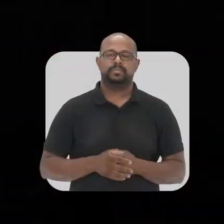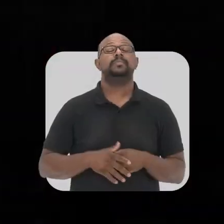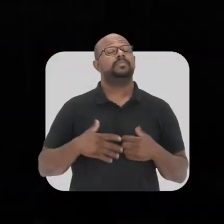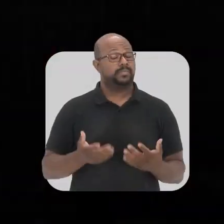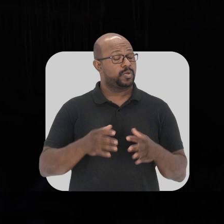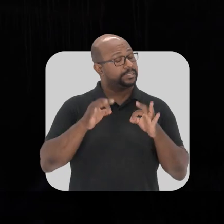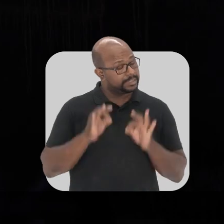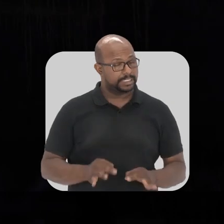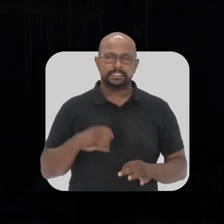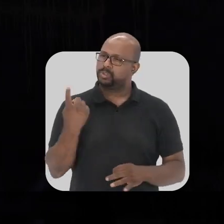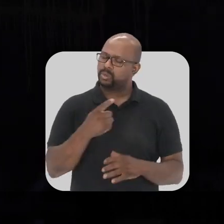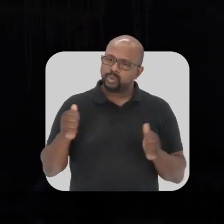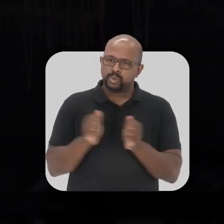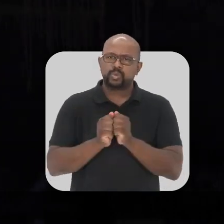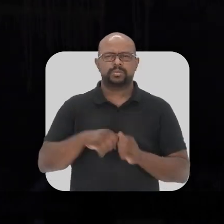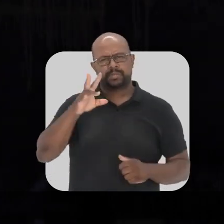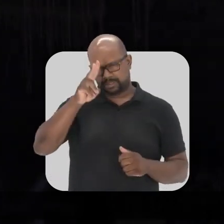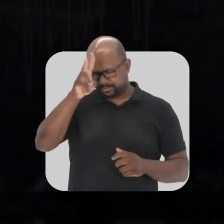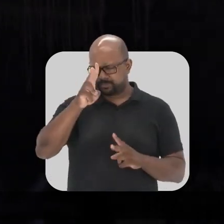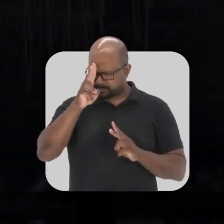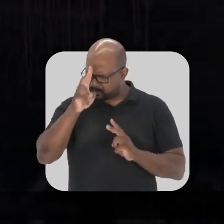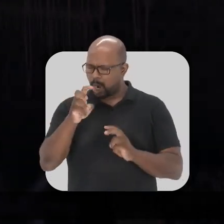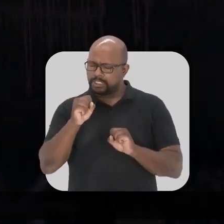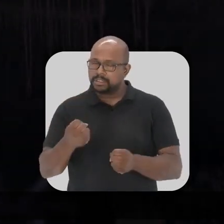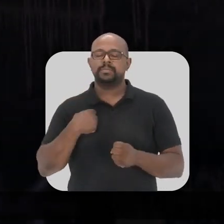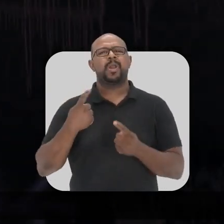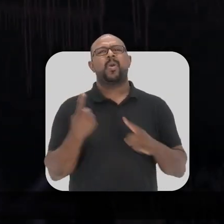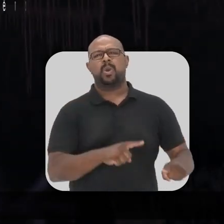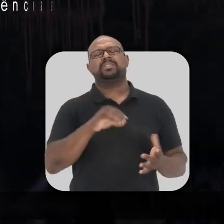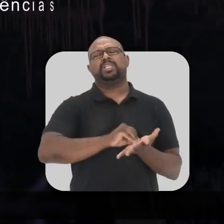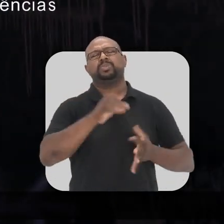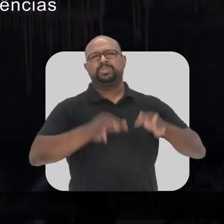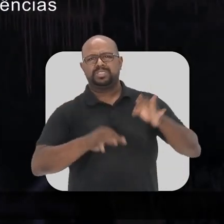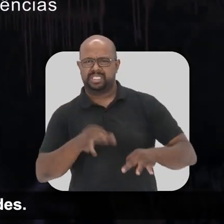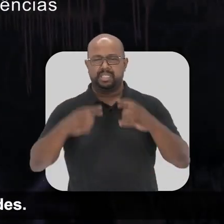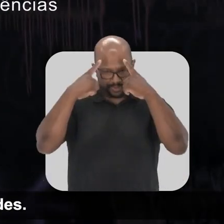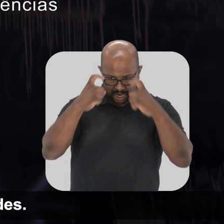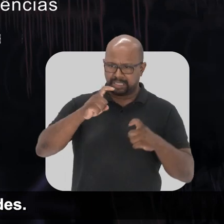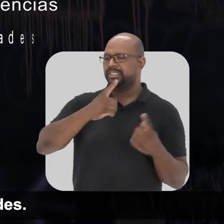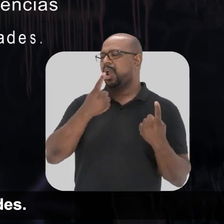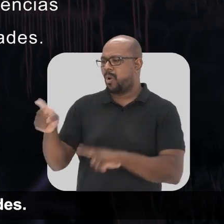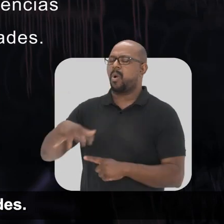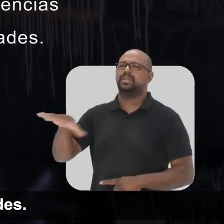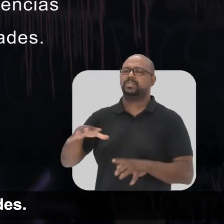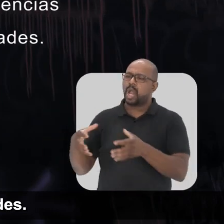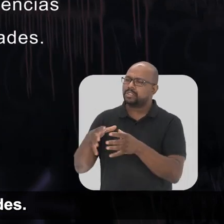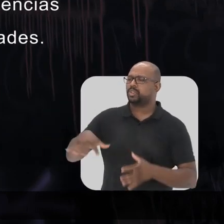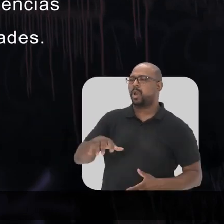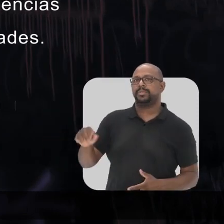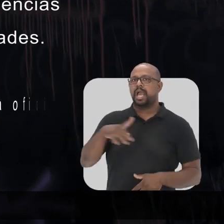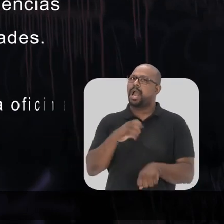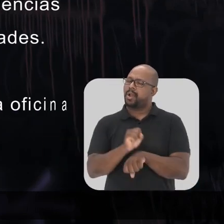Ficou uma certeza. Juntos somos mais fortes para enfrentar injustiças e violências que afetam nossas comunidades.